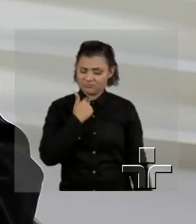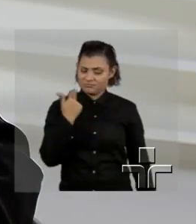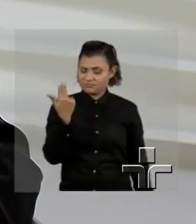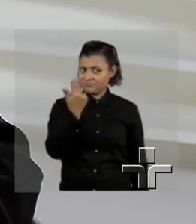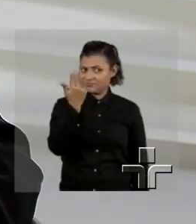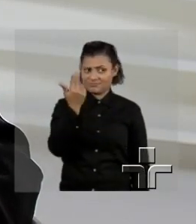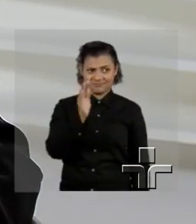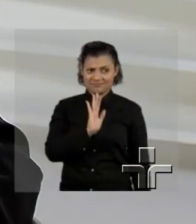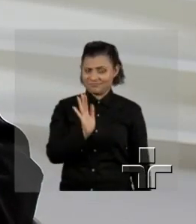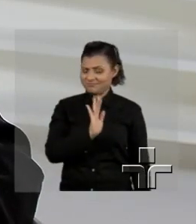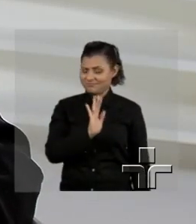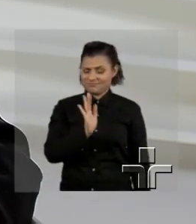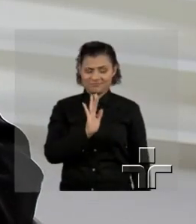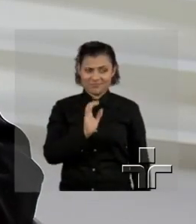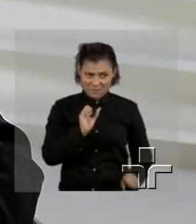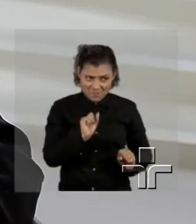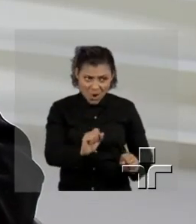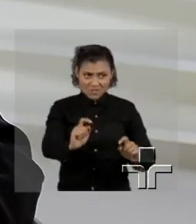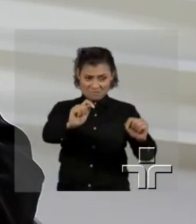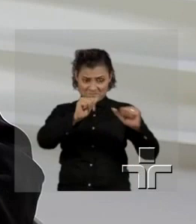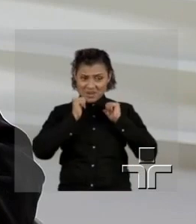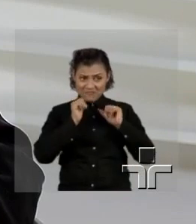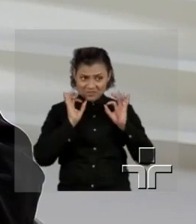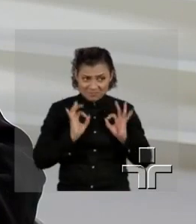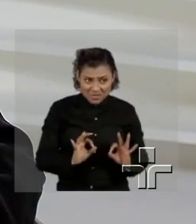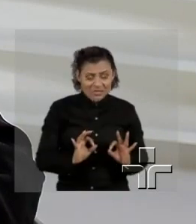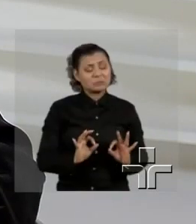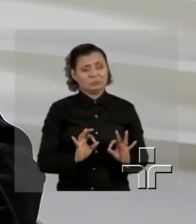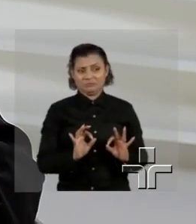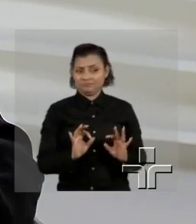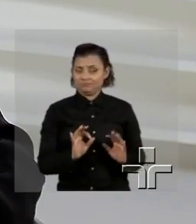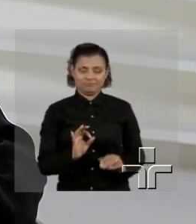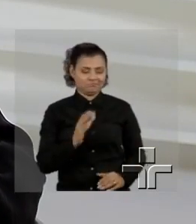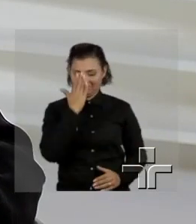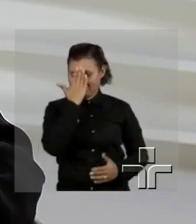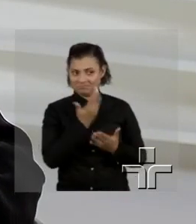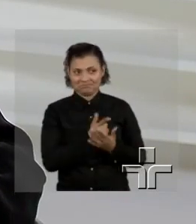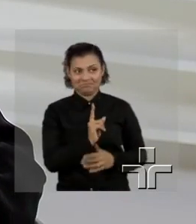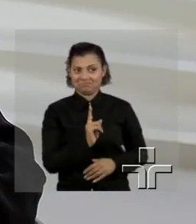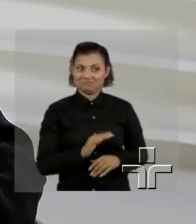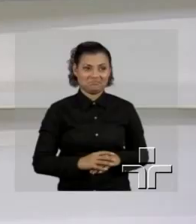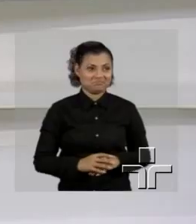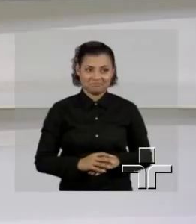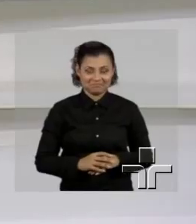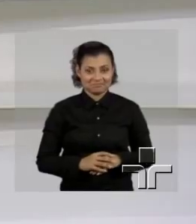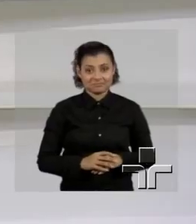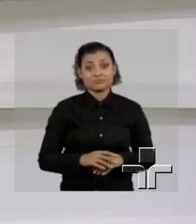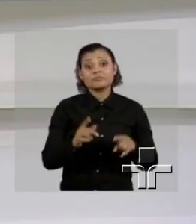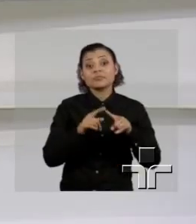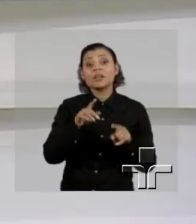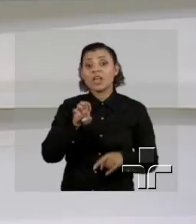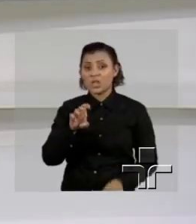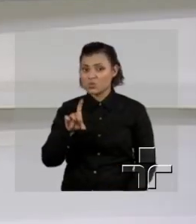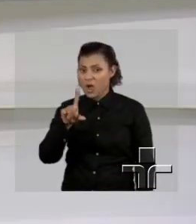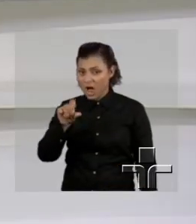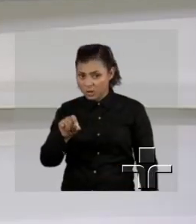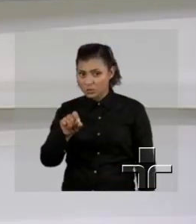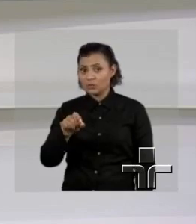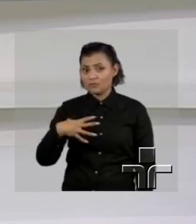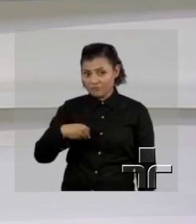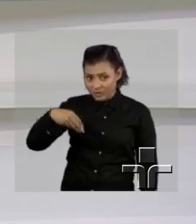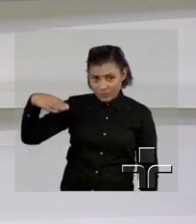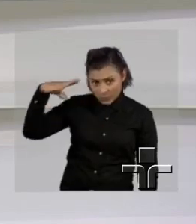ações norte-americanas, elas se pautam pelos interesses deles, eles não estão errados. Eles têm os interesses, os objetivos nacionais e eles